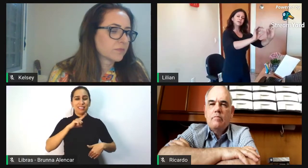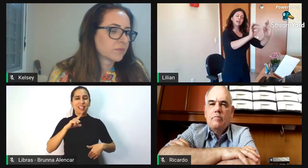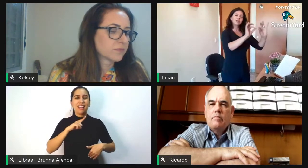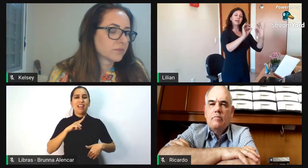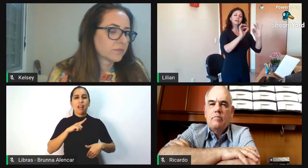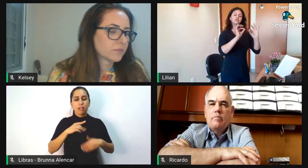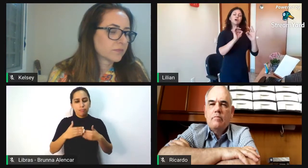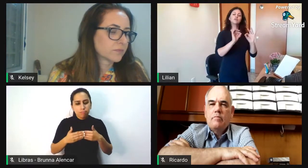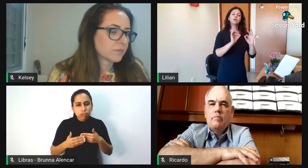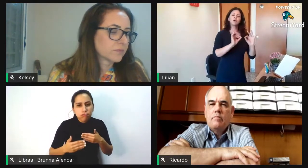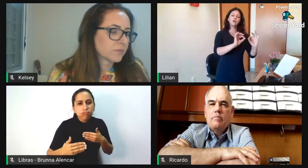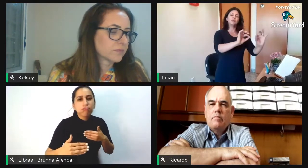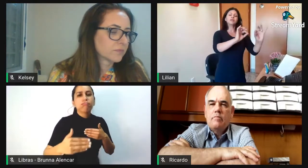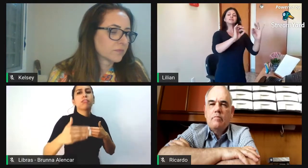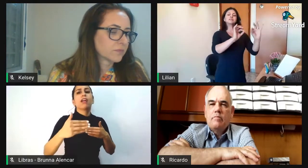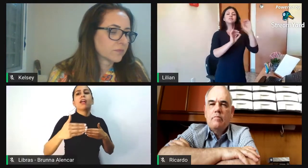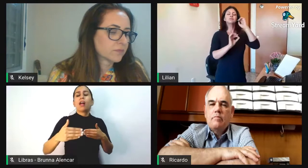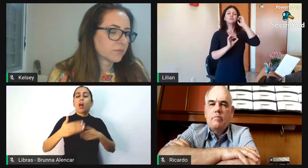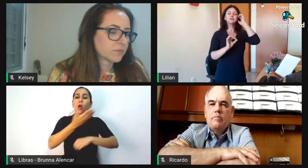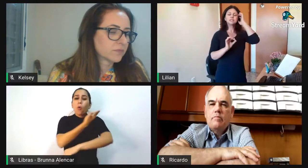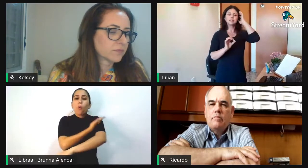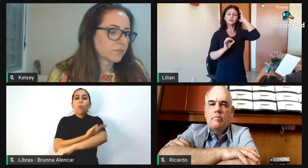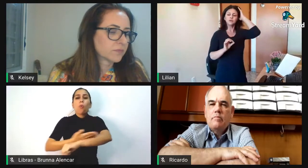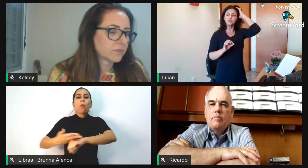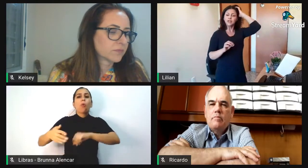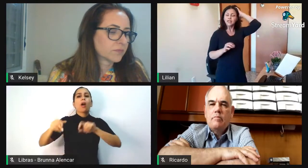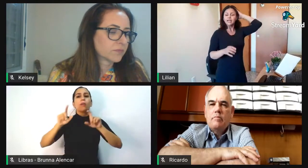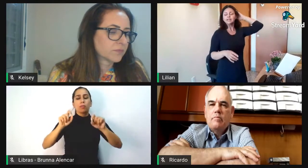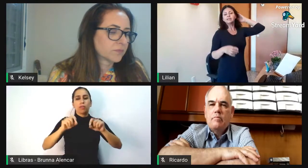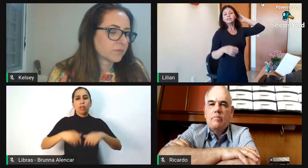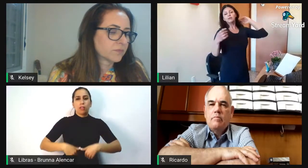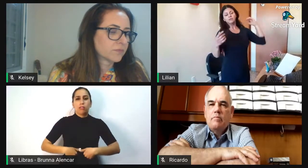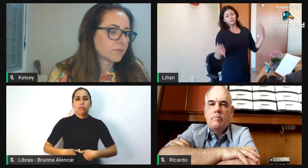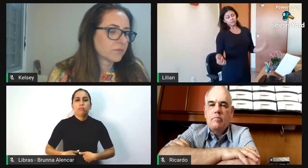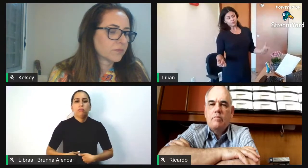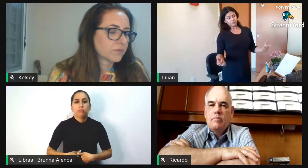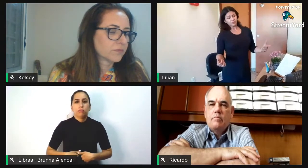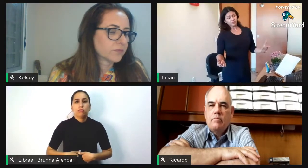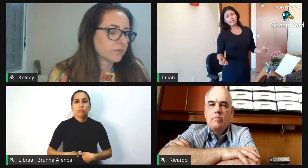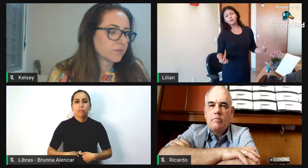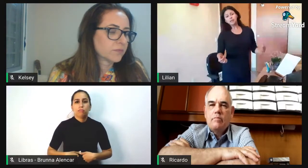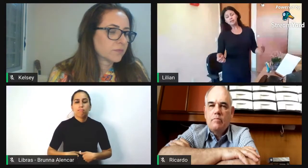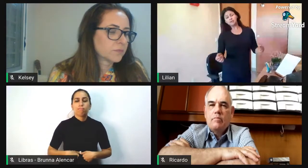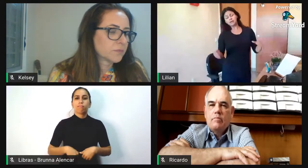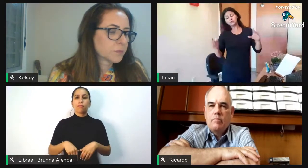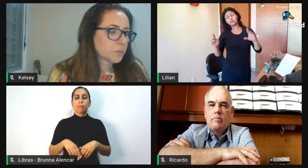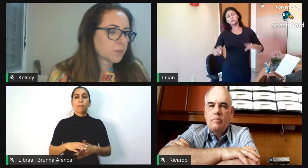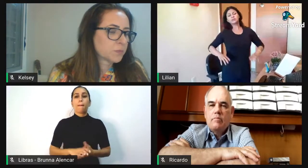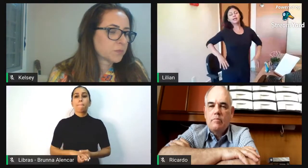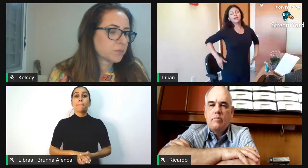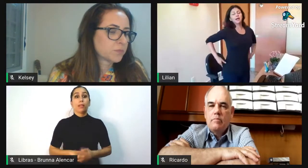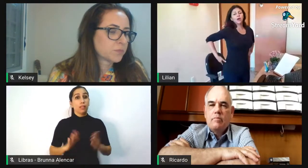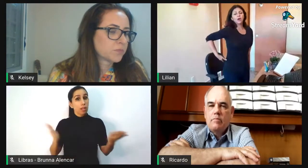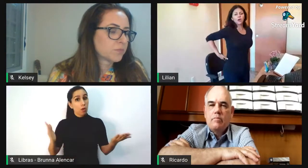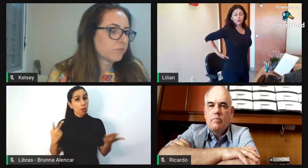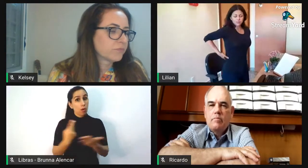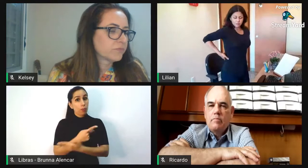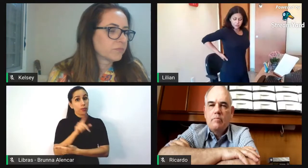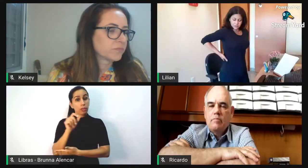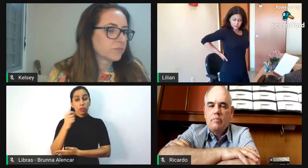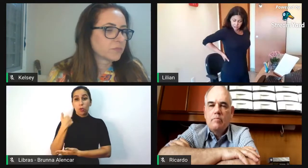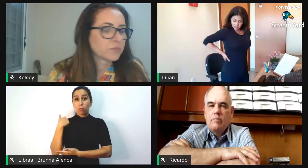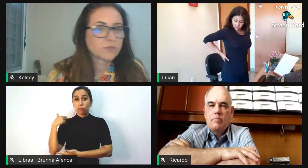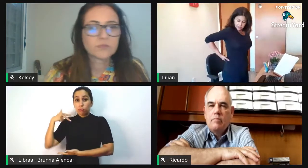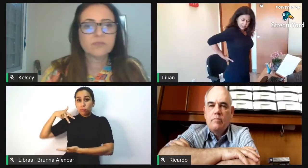disco ele sofre uma compressão posterior. Então, eu me levanto, né? Coloco